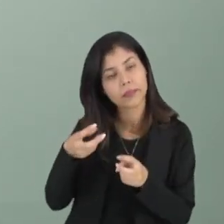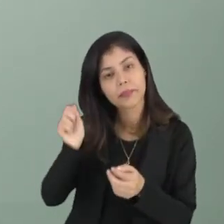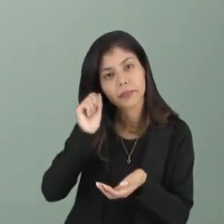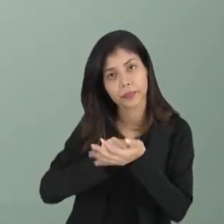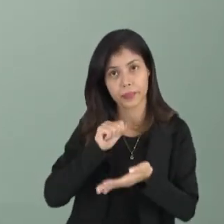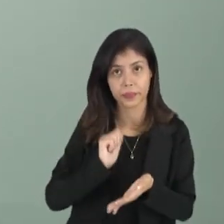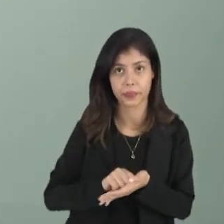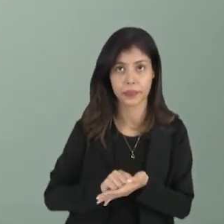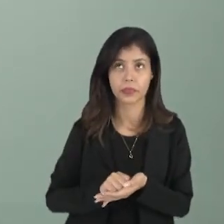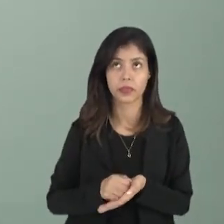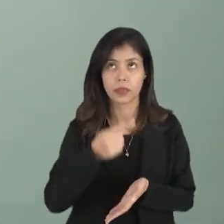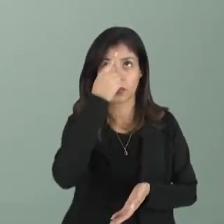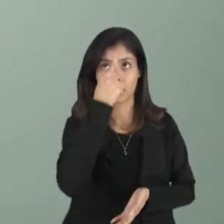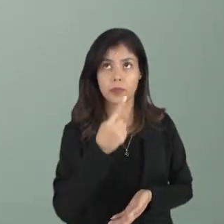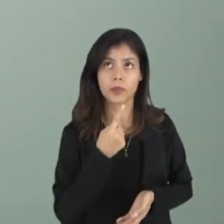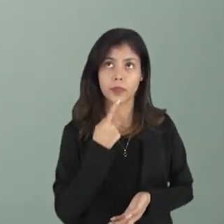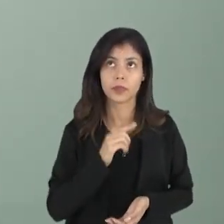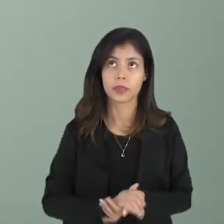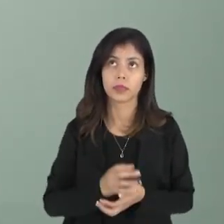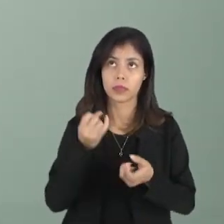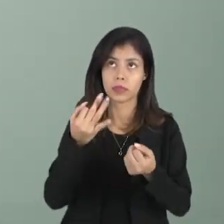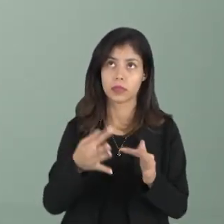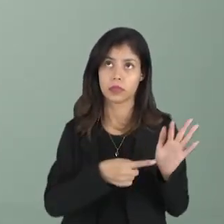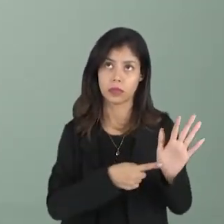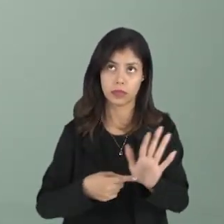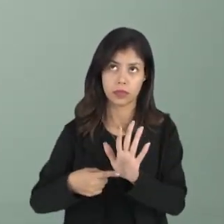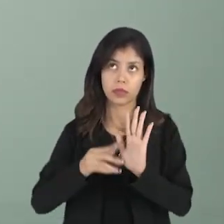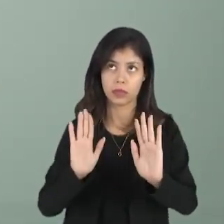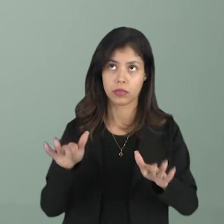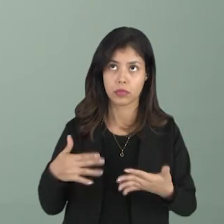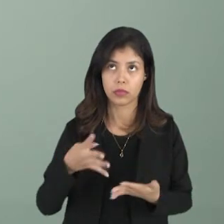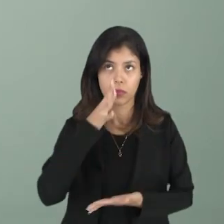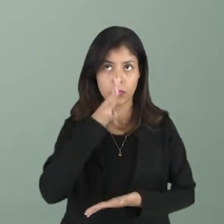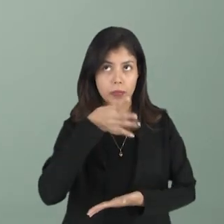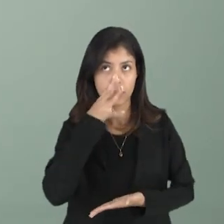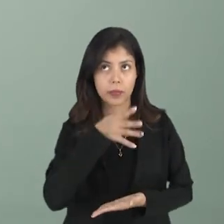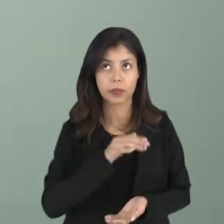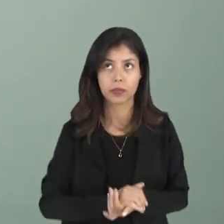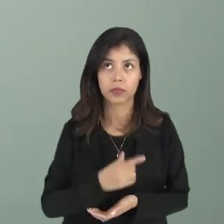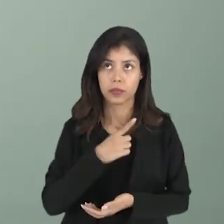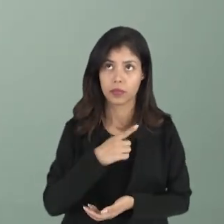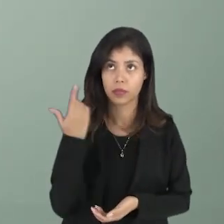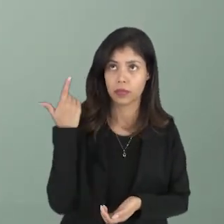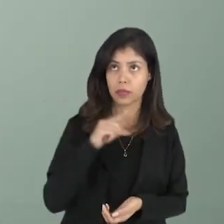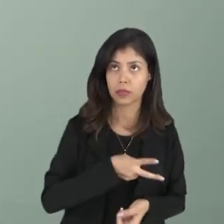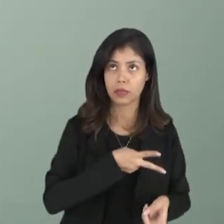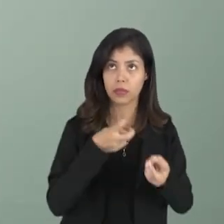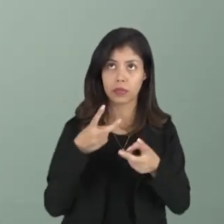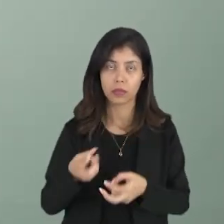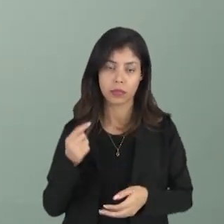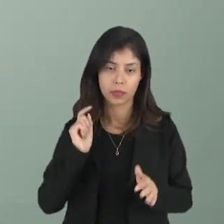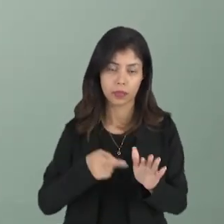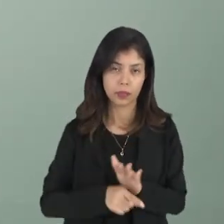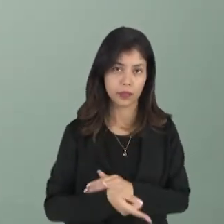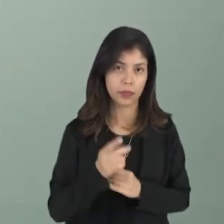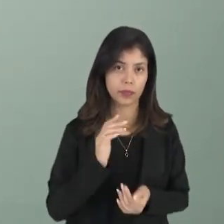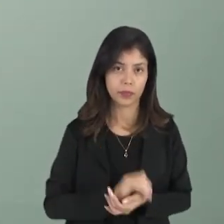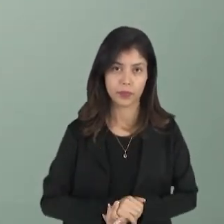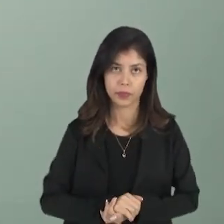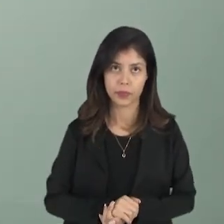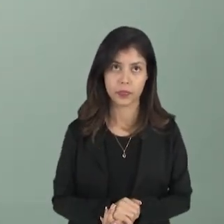está escrito e olhando a imagem. O que está sendo exposto? Qual é a crítica que a gente consegue observar dentro dessa